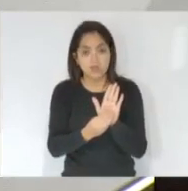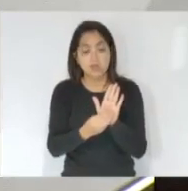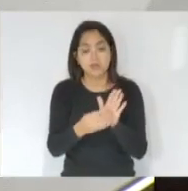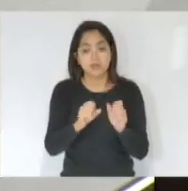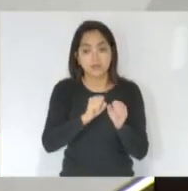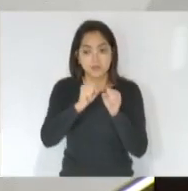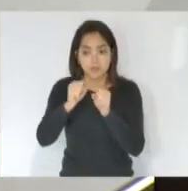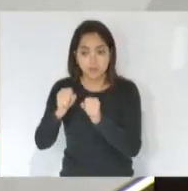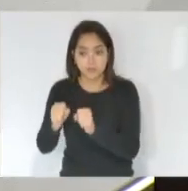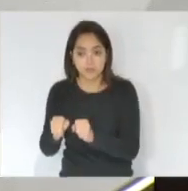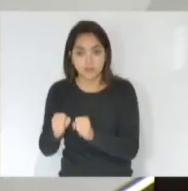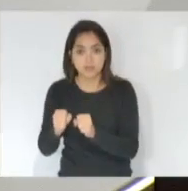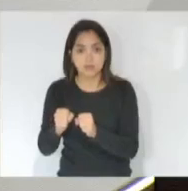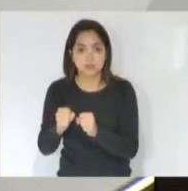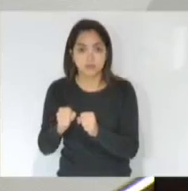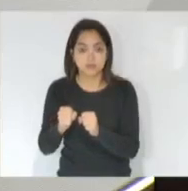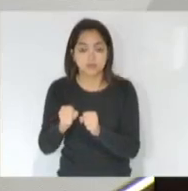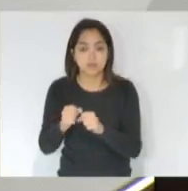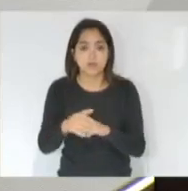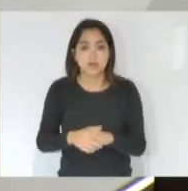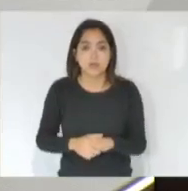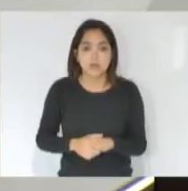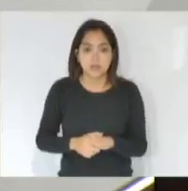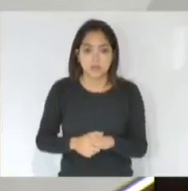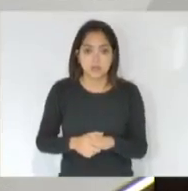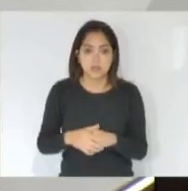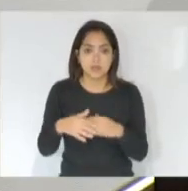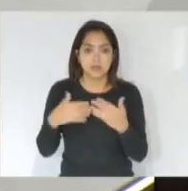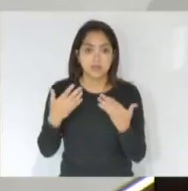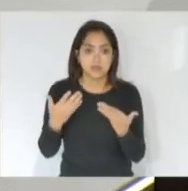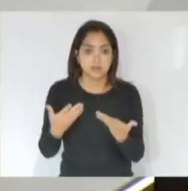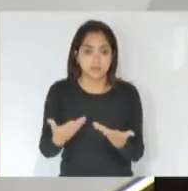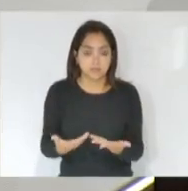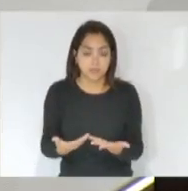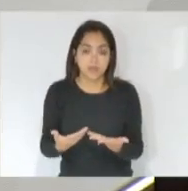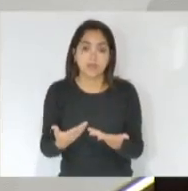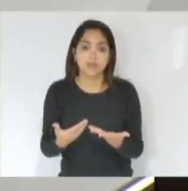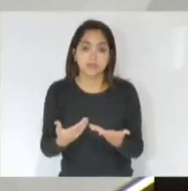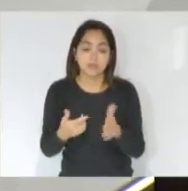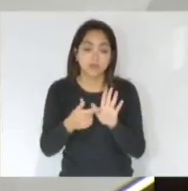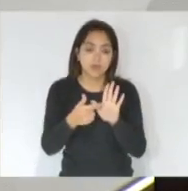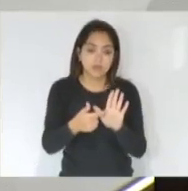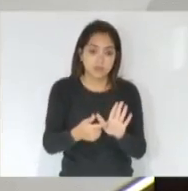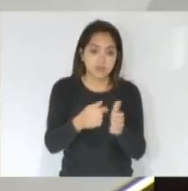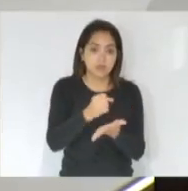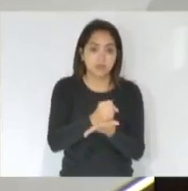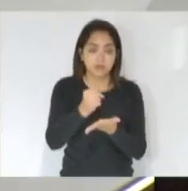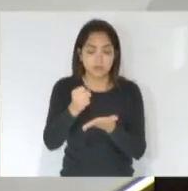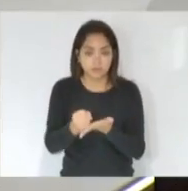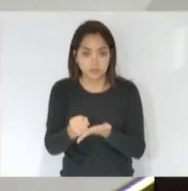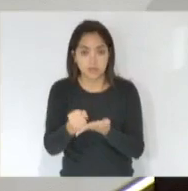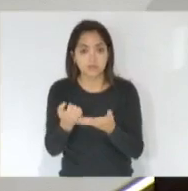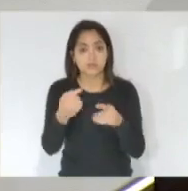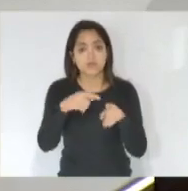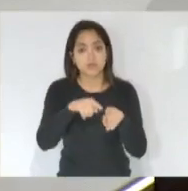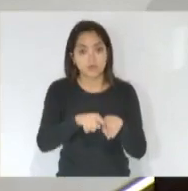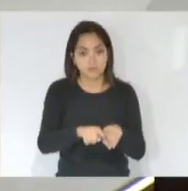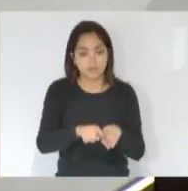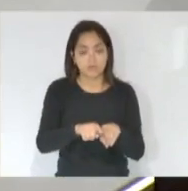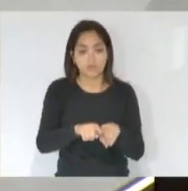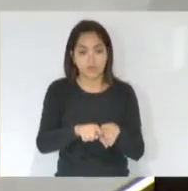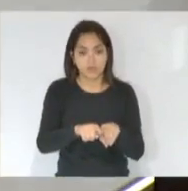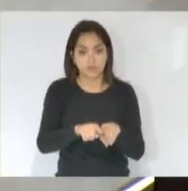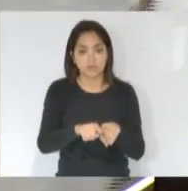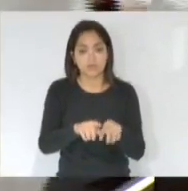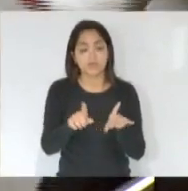Executivo. Além disso, também mostrar os números de contratos e convênios firmados e seus